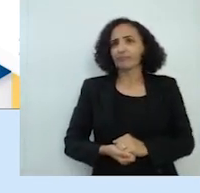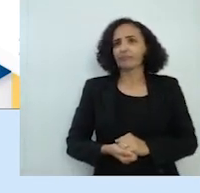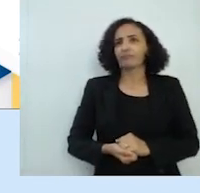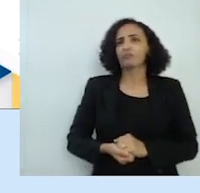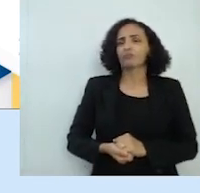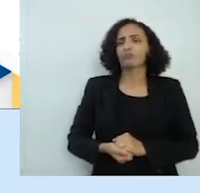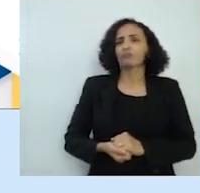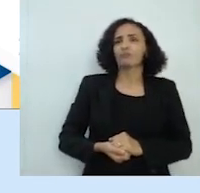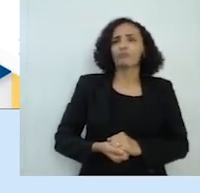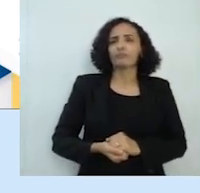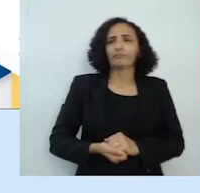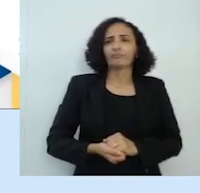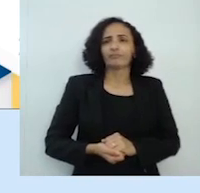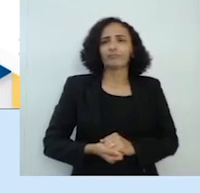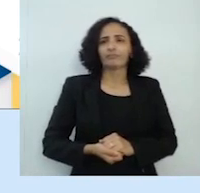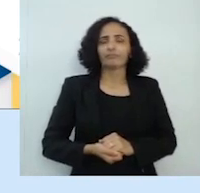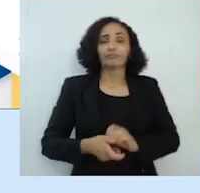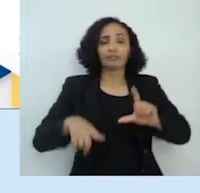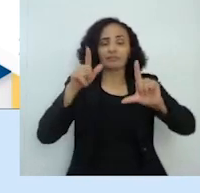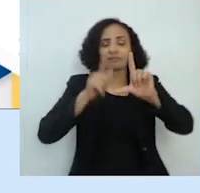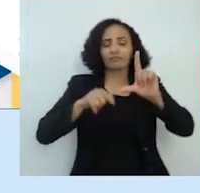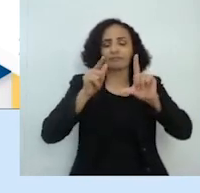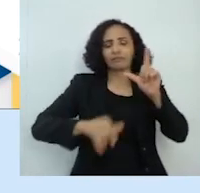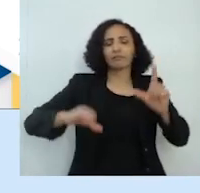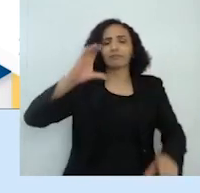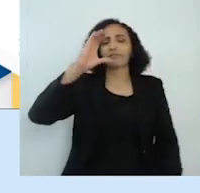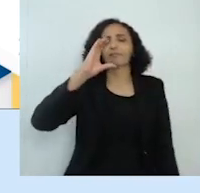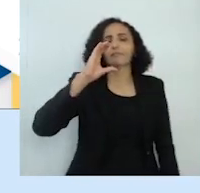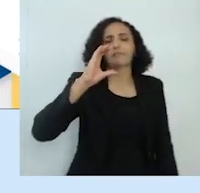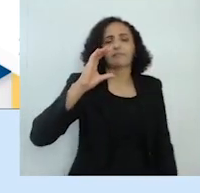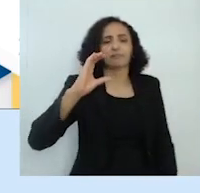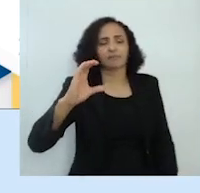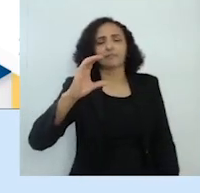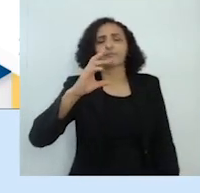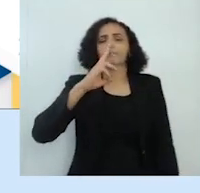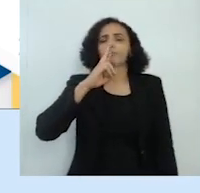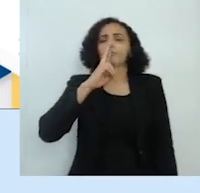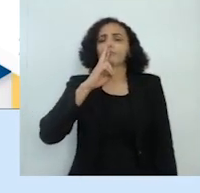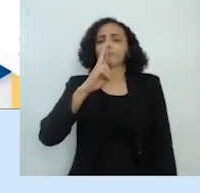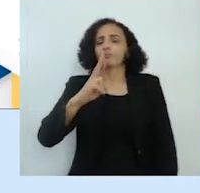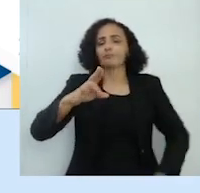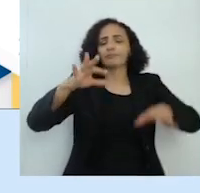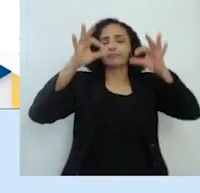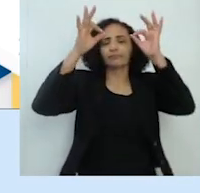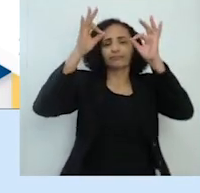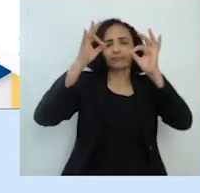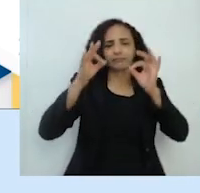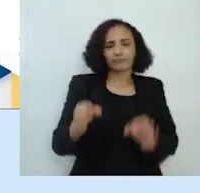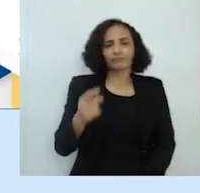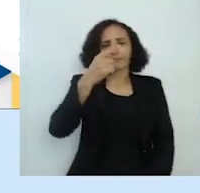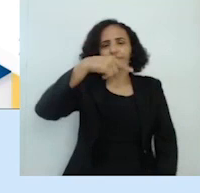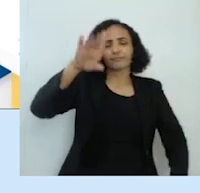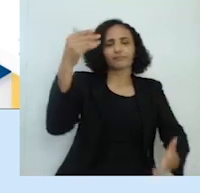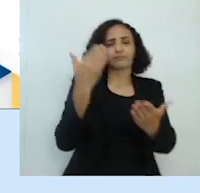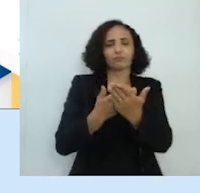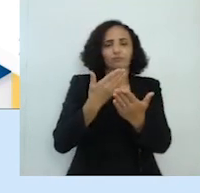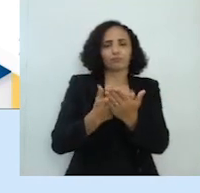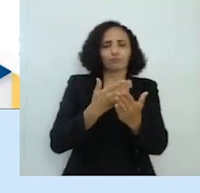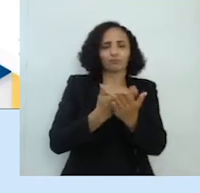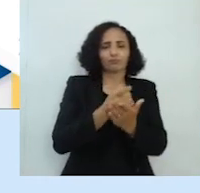Capitalismo comercial, letrinha C. O capitalismo industrial, porque era o setor fabril. E